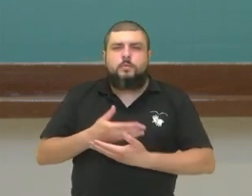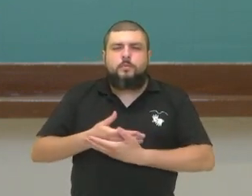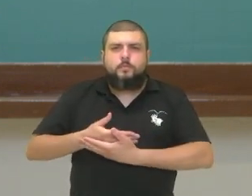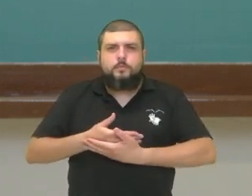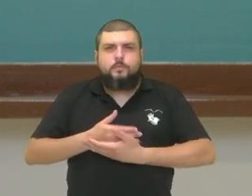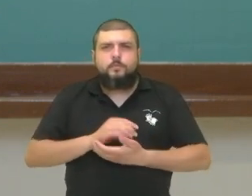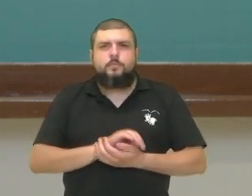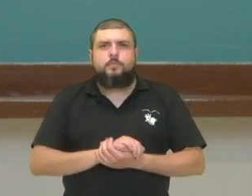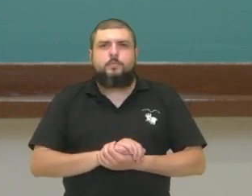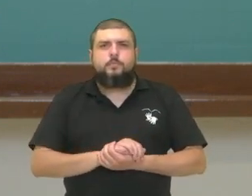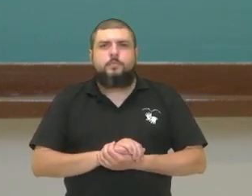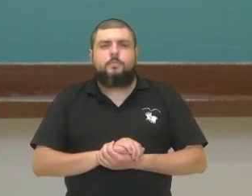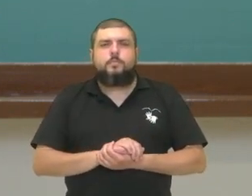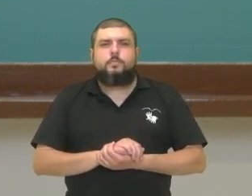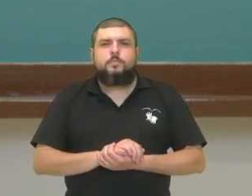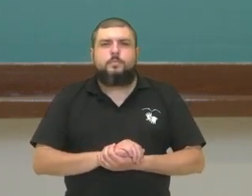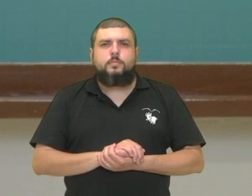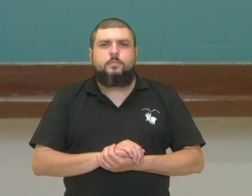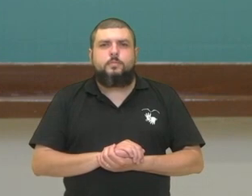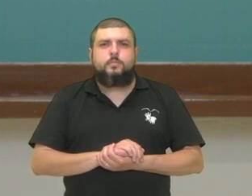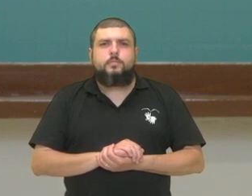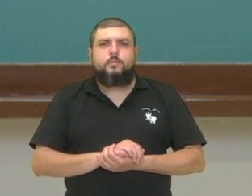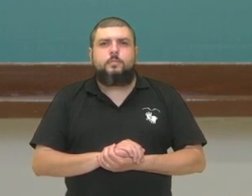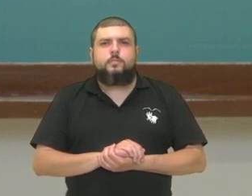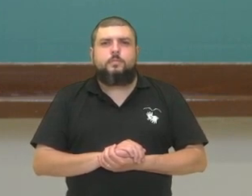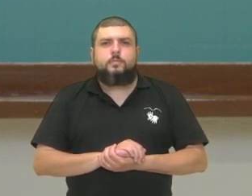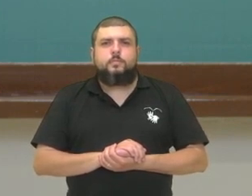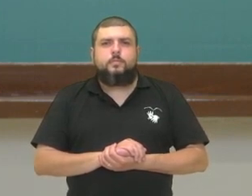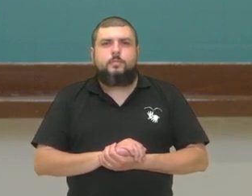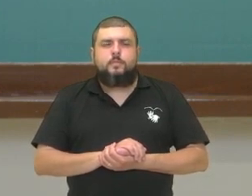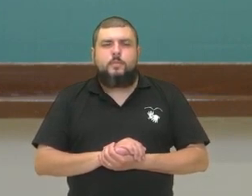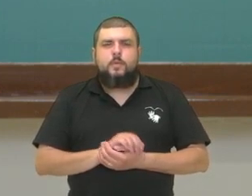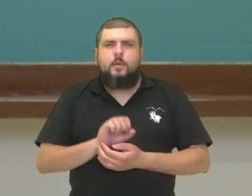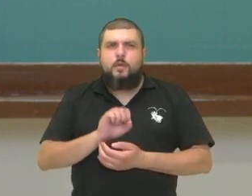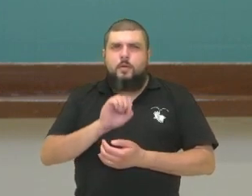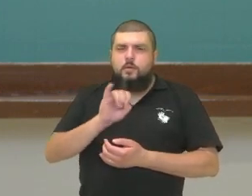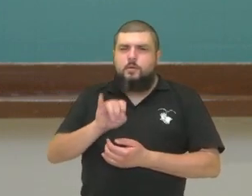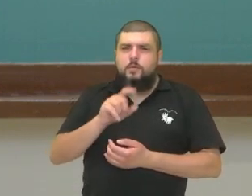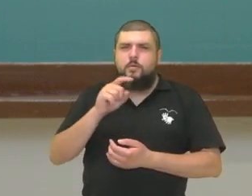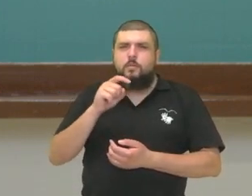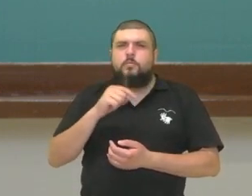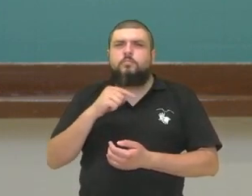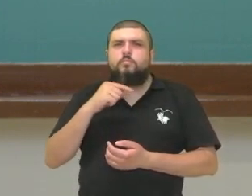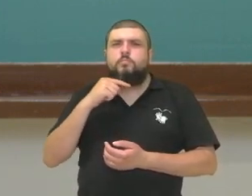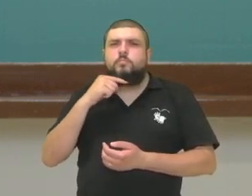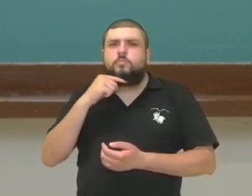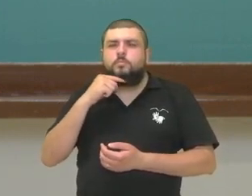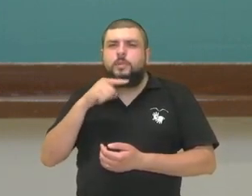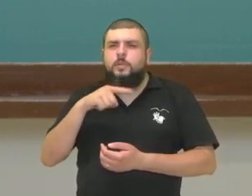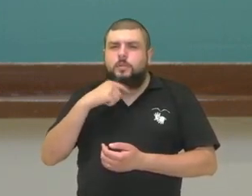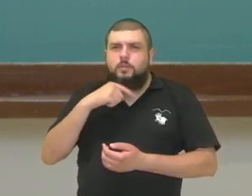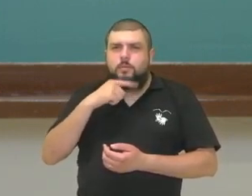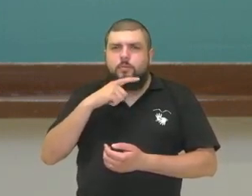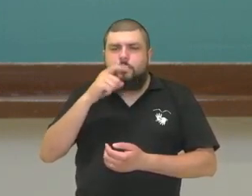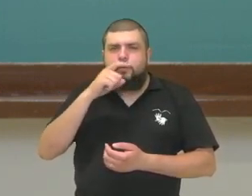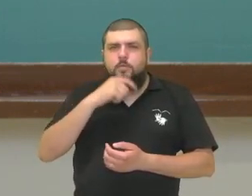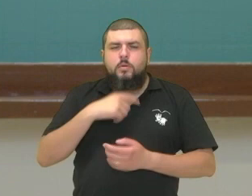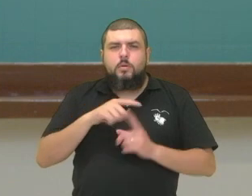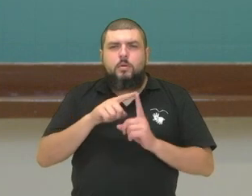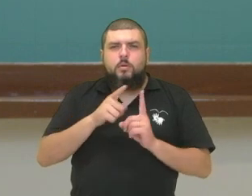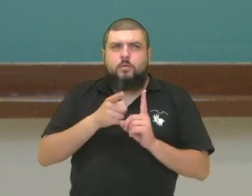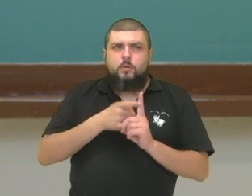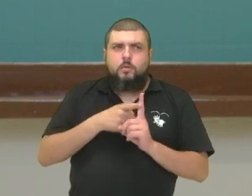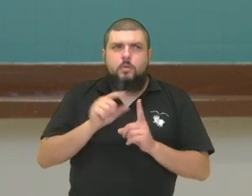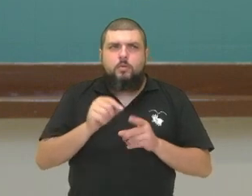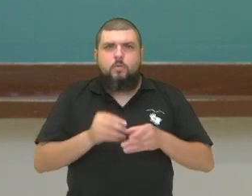Zinho oi oi eu preciso quando não ocorre a fecundação ocorre a descamação do endométrio e